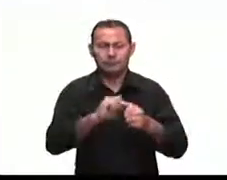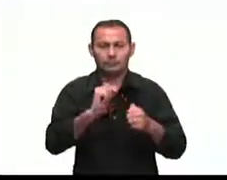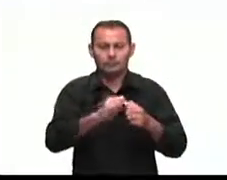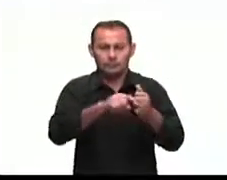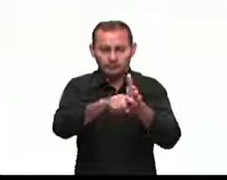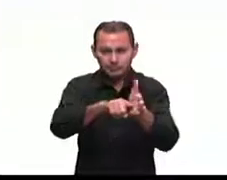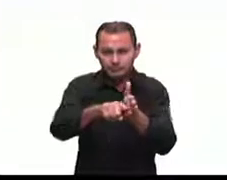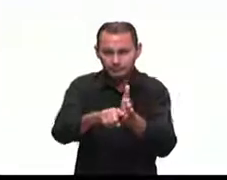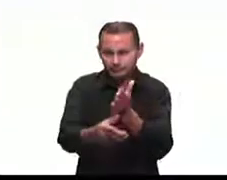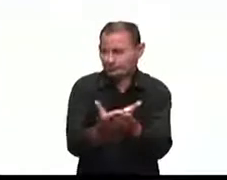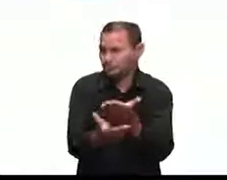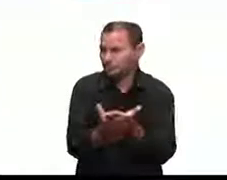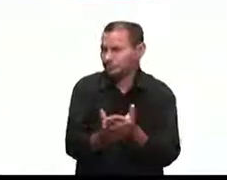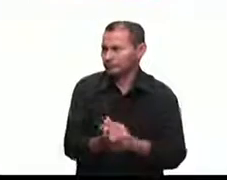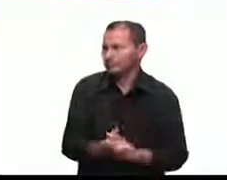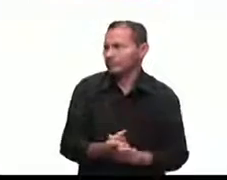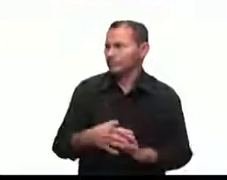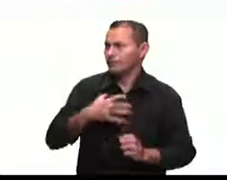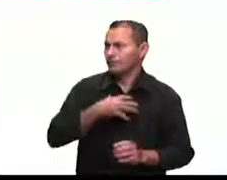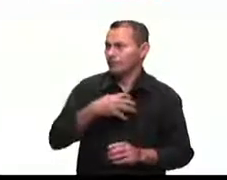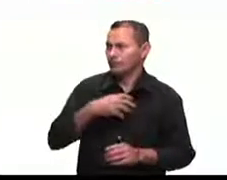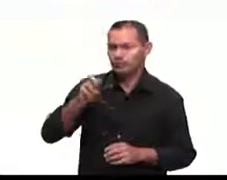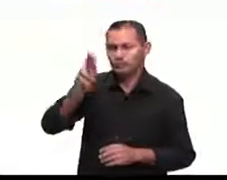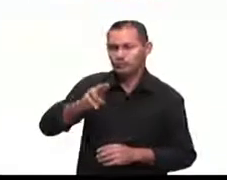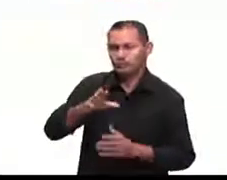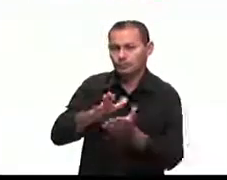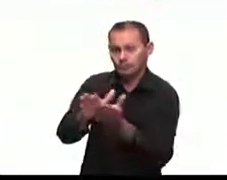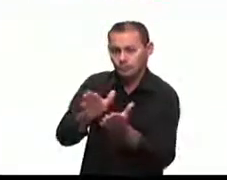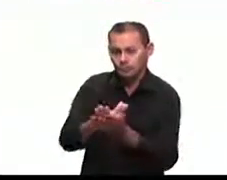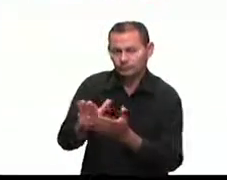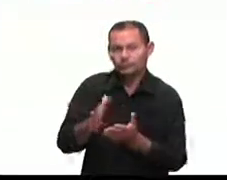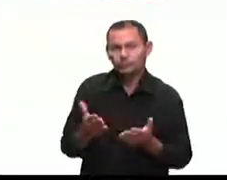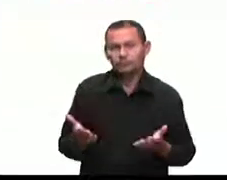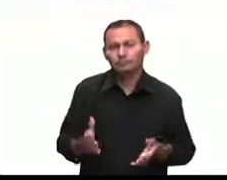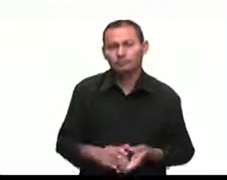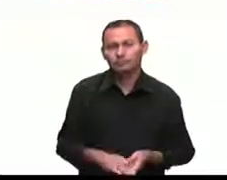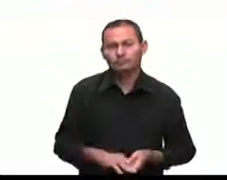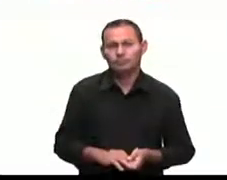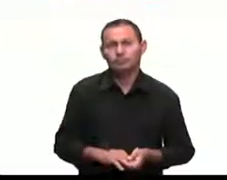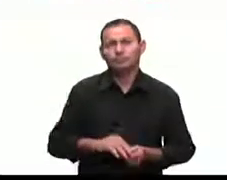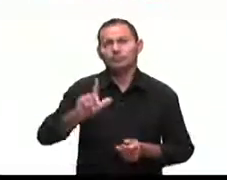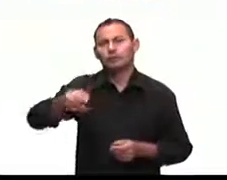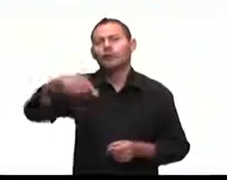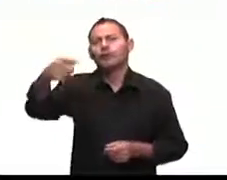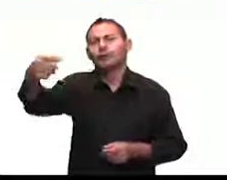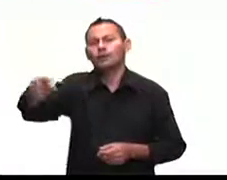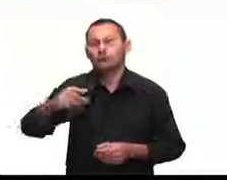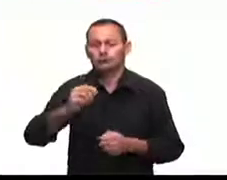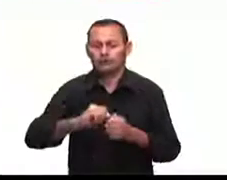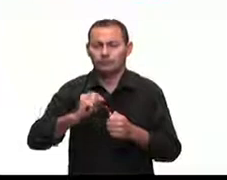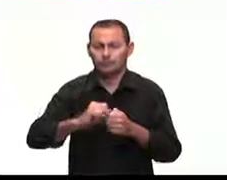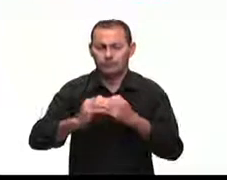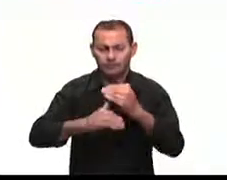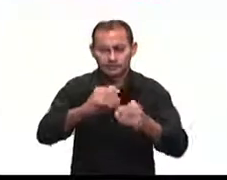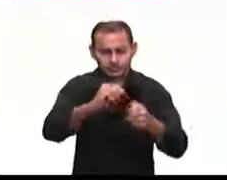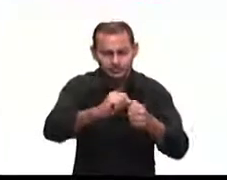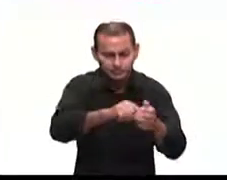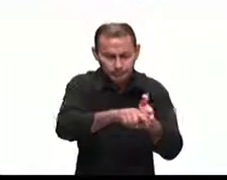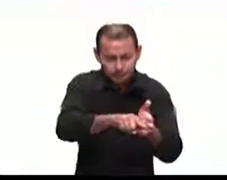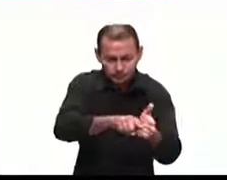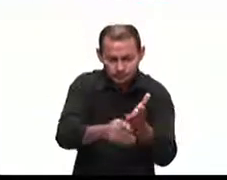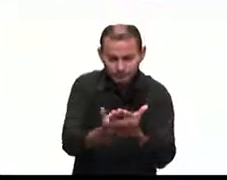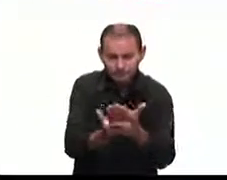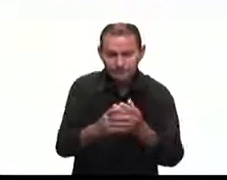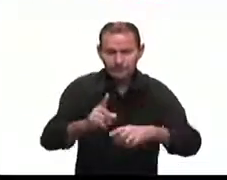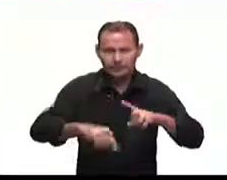uma pesquisa de perfil do consumidor. O outro, desenvolver pesquisa de